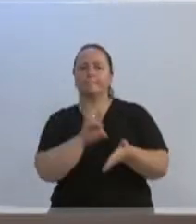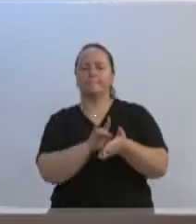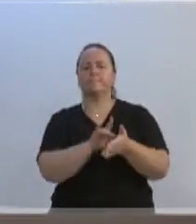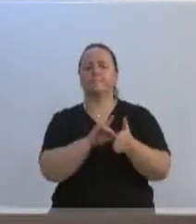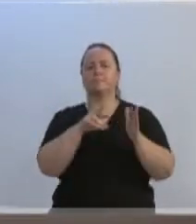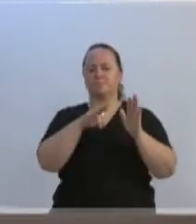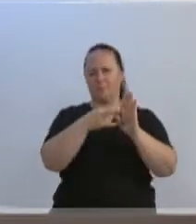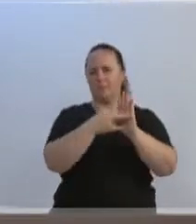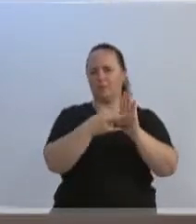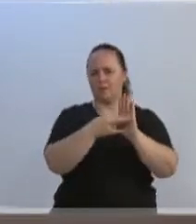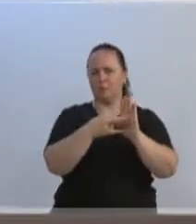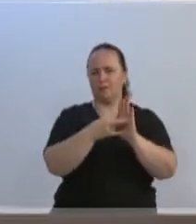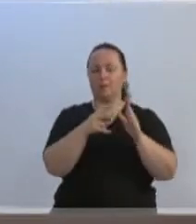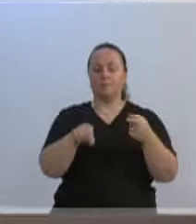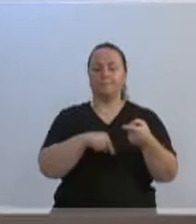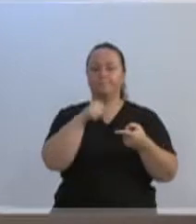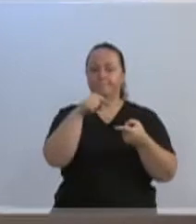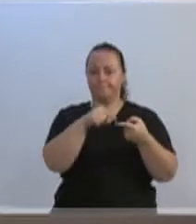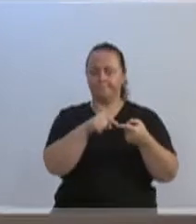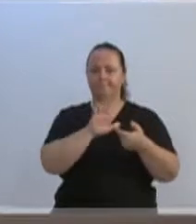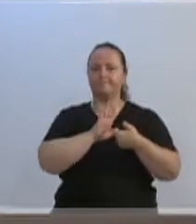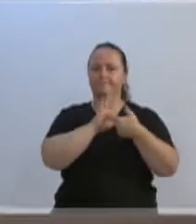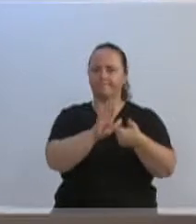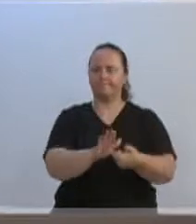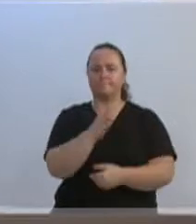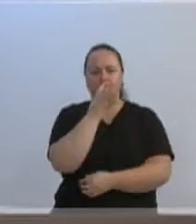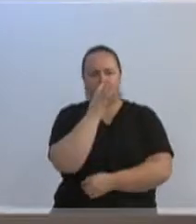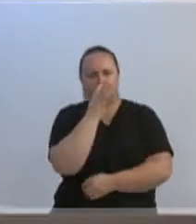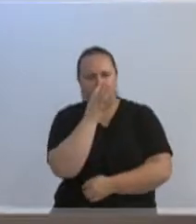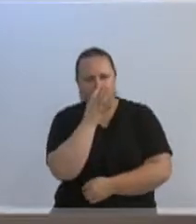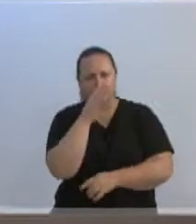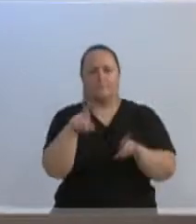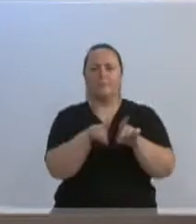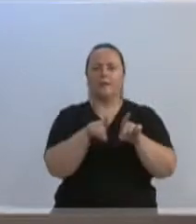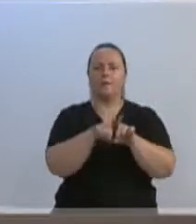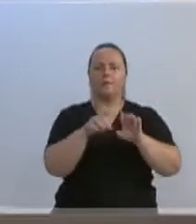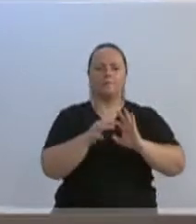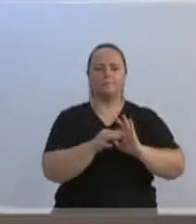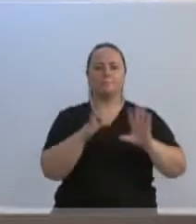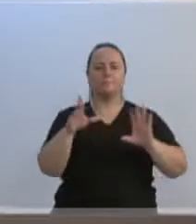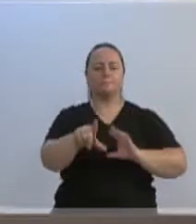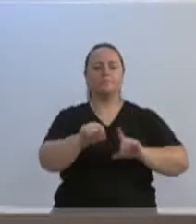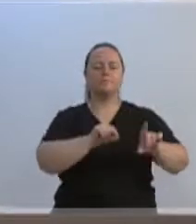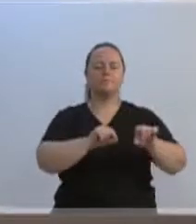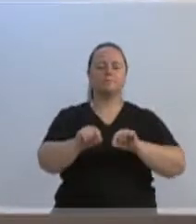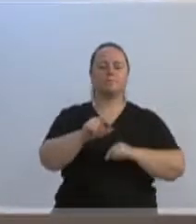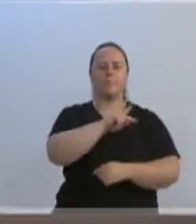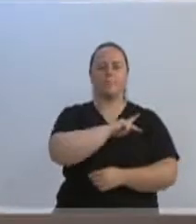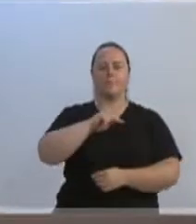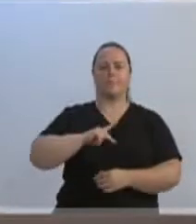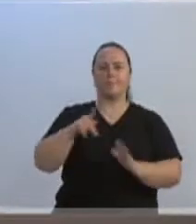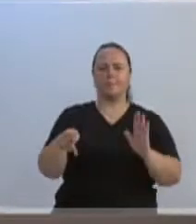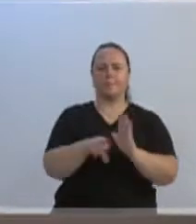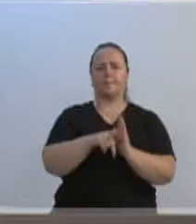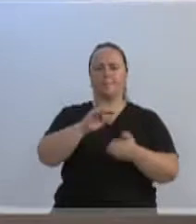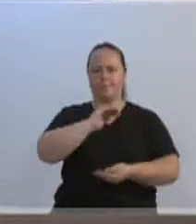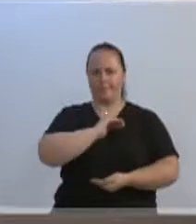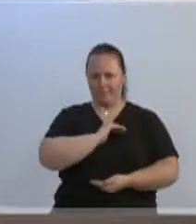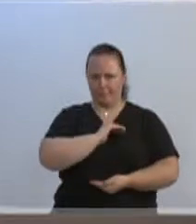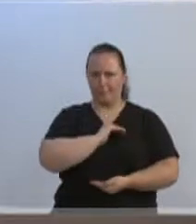pontos 1 apresentar apreciar e o deliberar sobre políticas de defesa civil 2